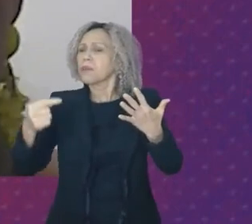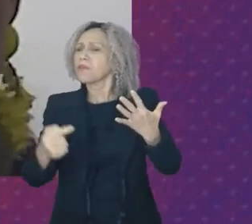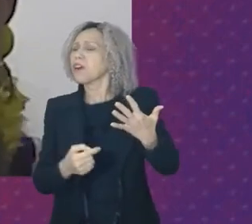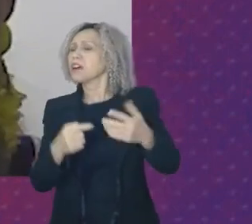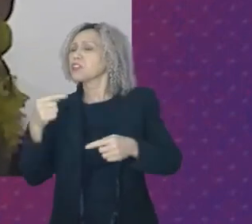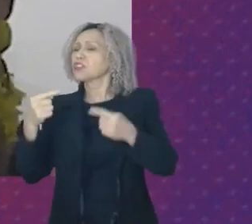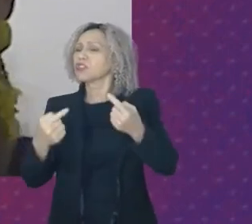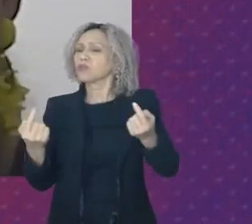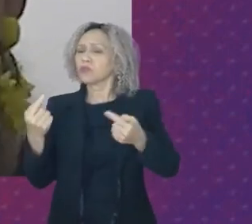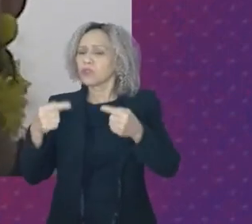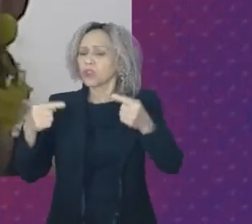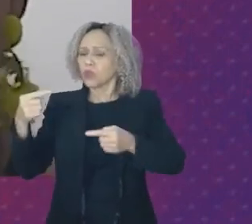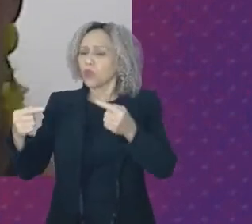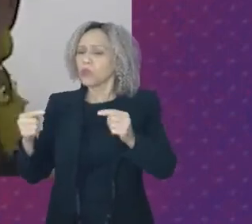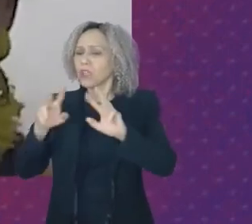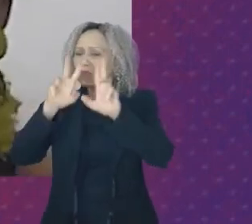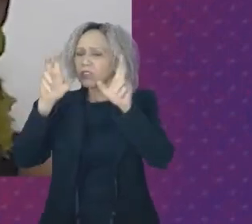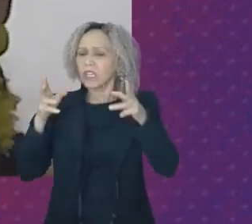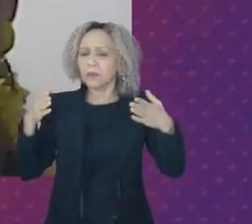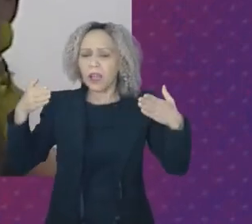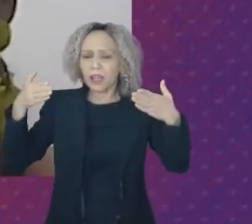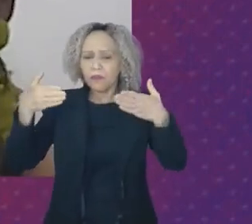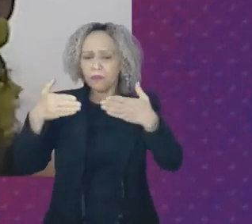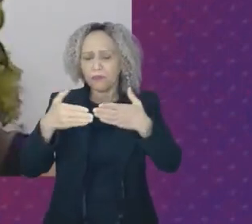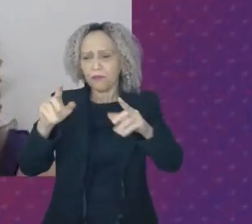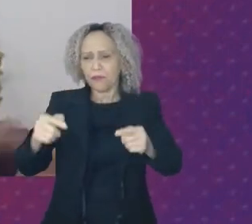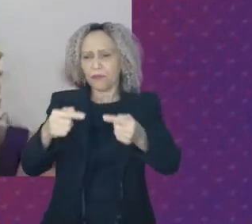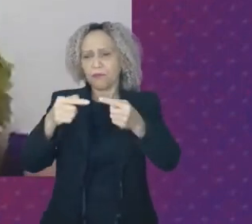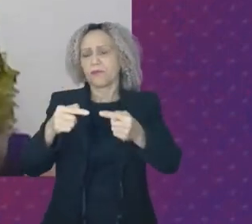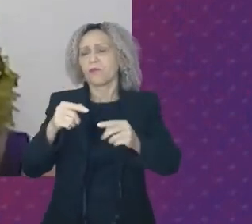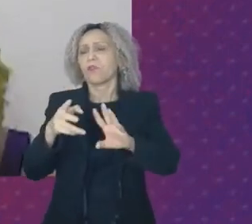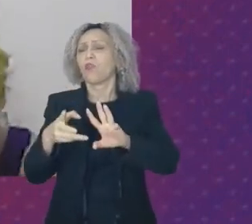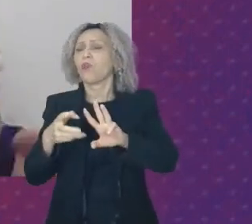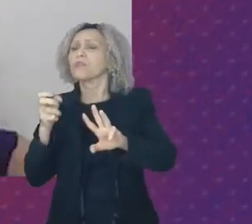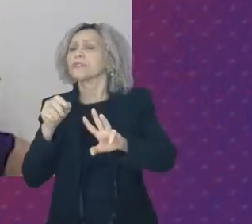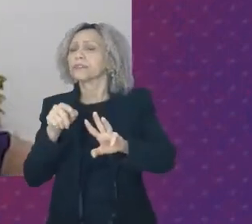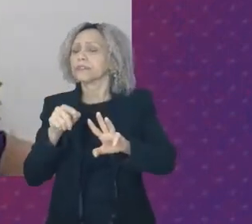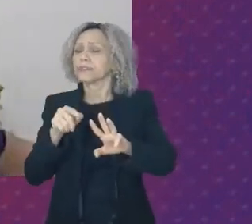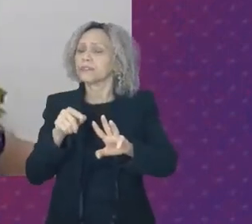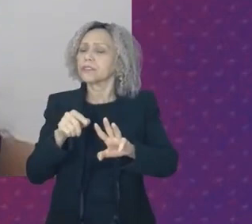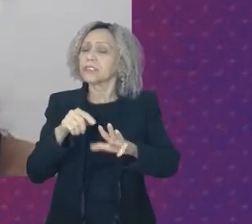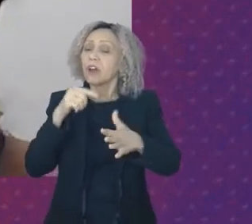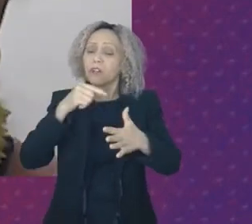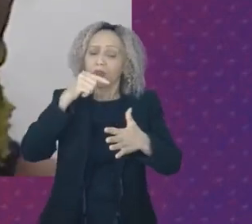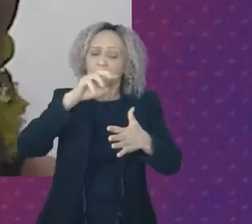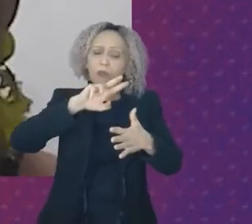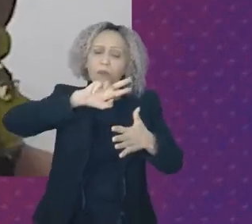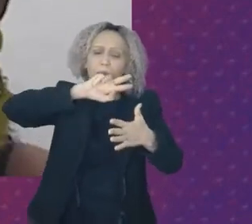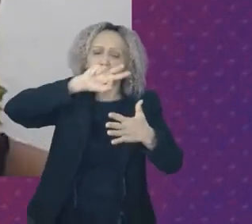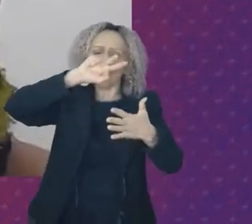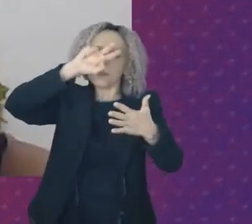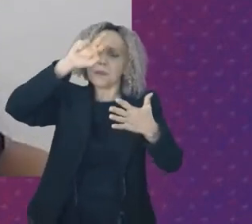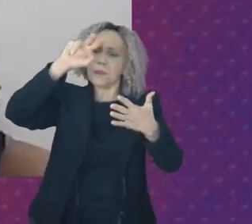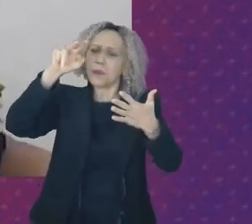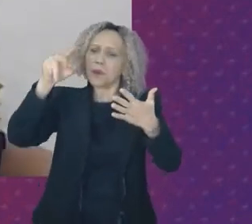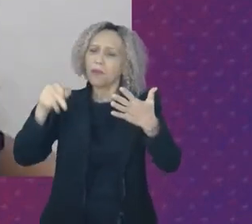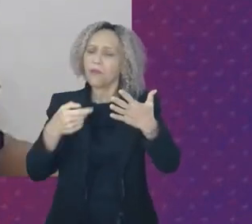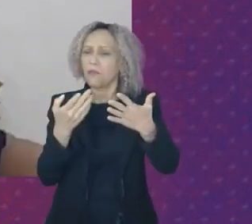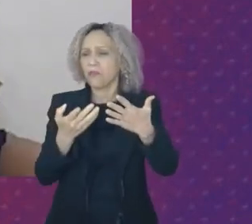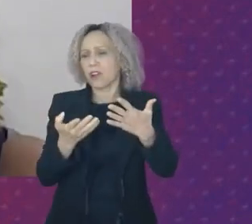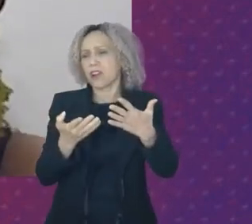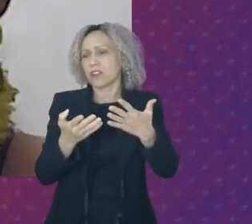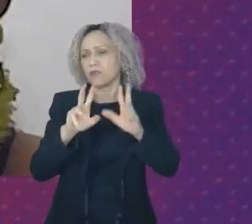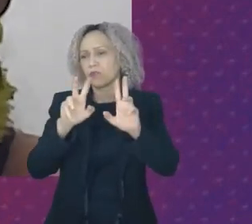a elaboração dessa comunicação, que é o que vai dar o tom da sua pré-campanha e da sua campanha